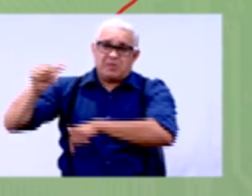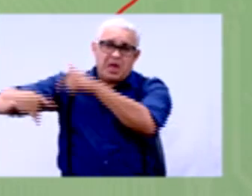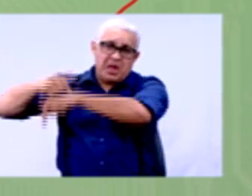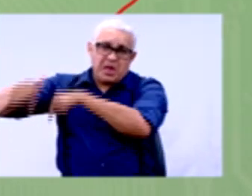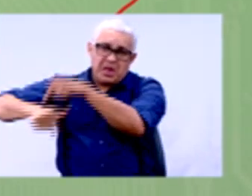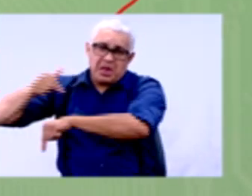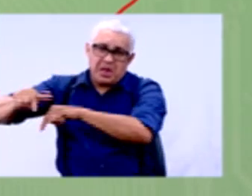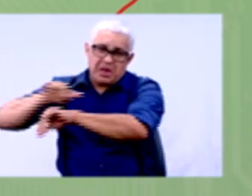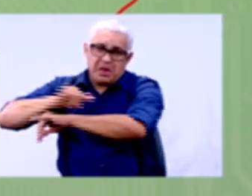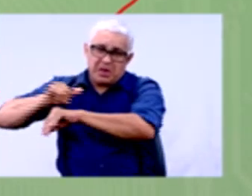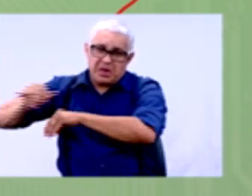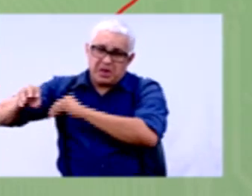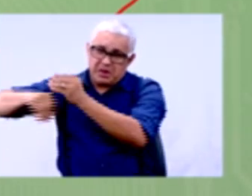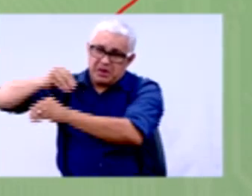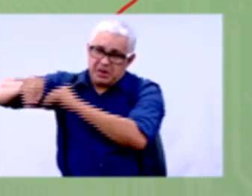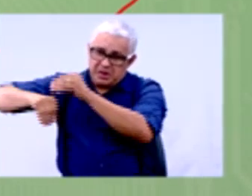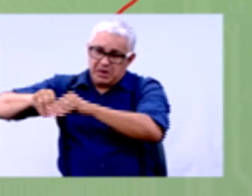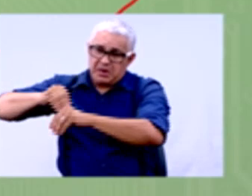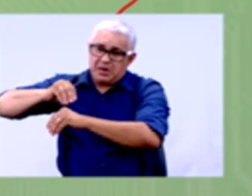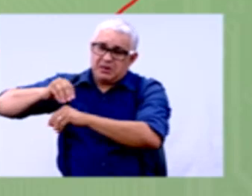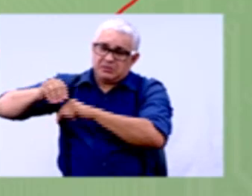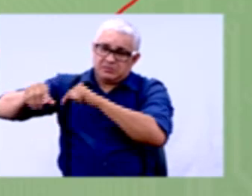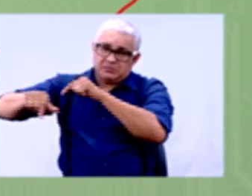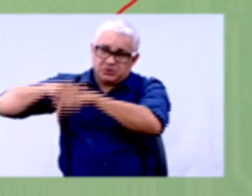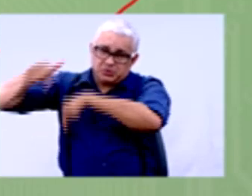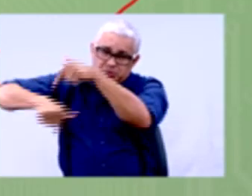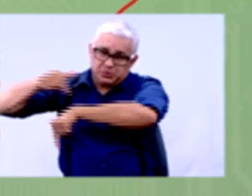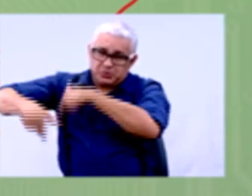informações, né? Então aqui ela processa,